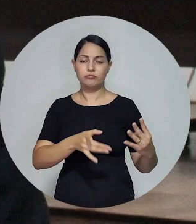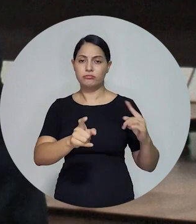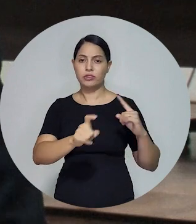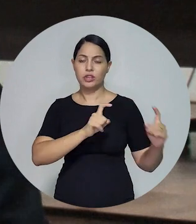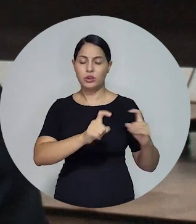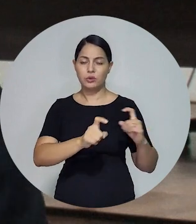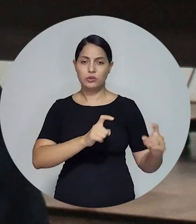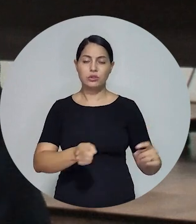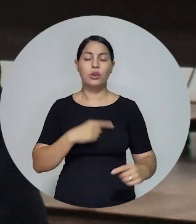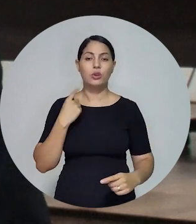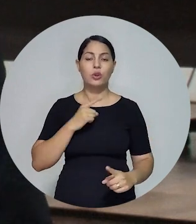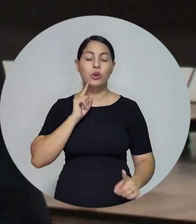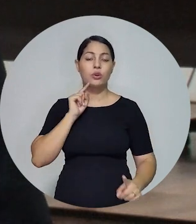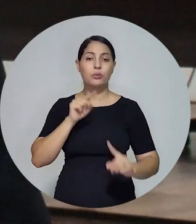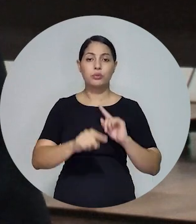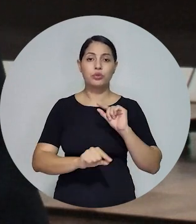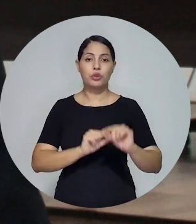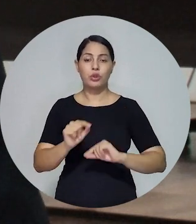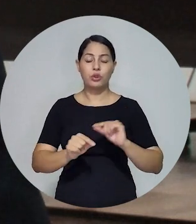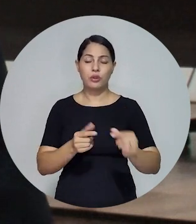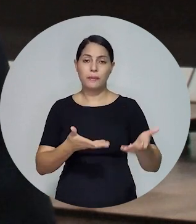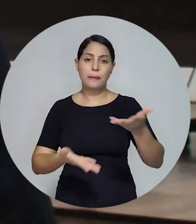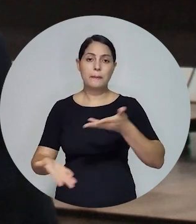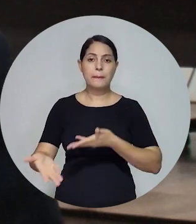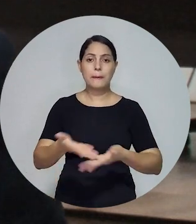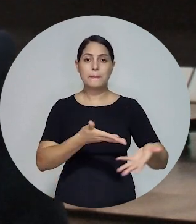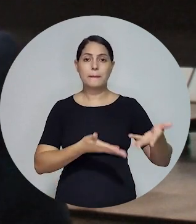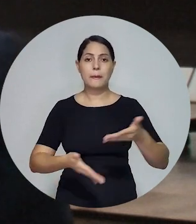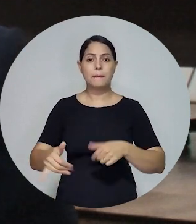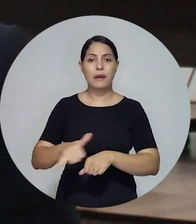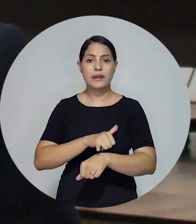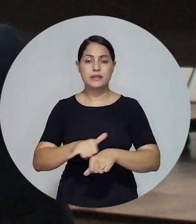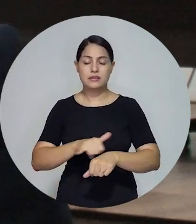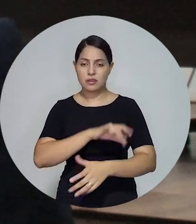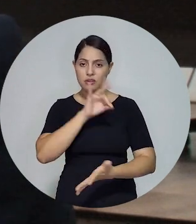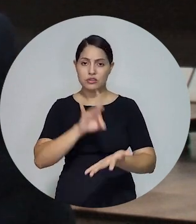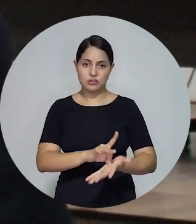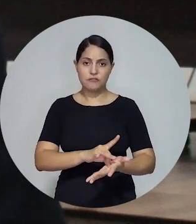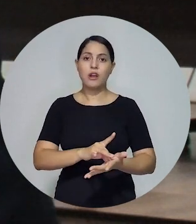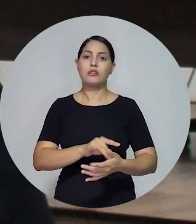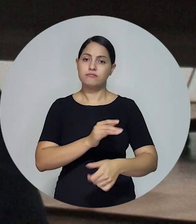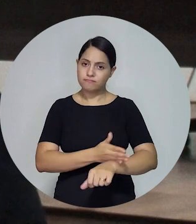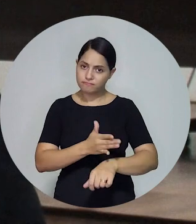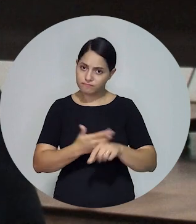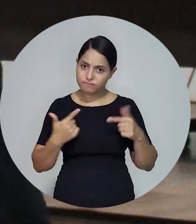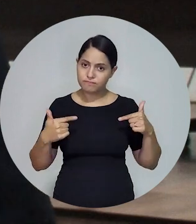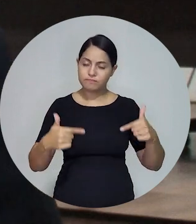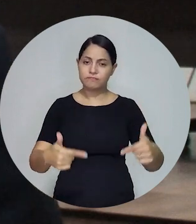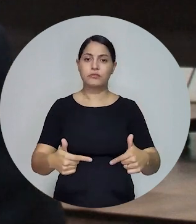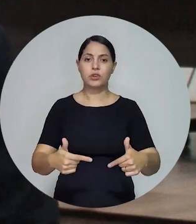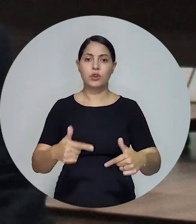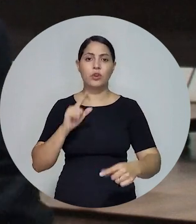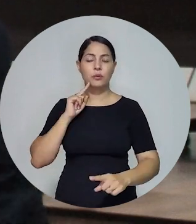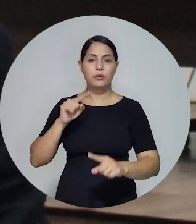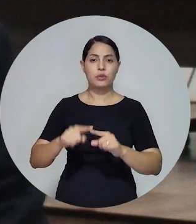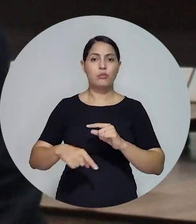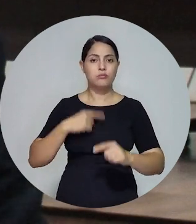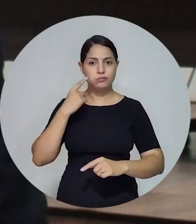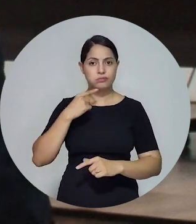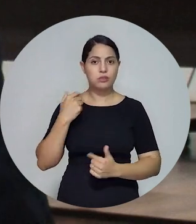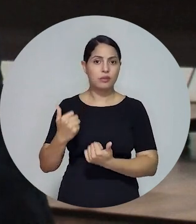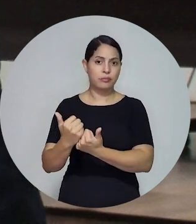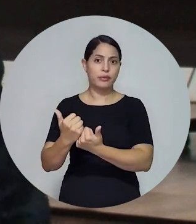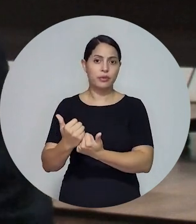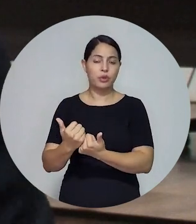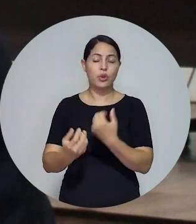destas sessões, em cada uma destas reuniões, nós buscamos tirar realizações efetivas que possam significar ações